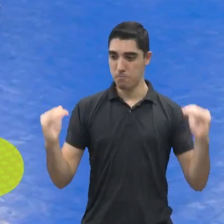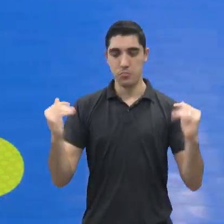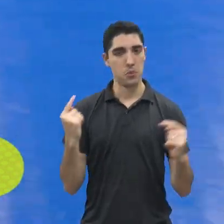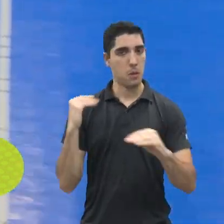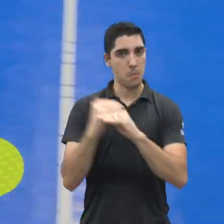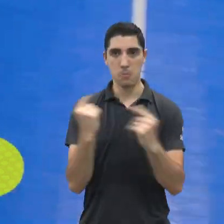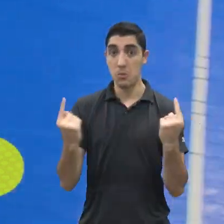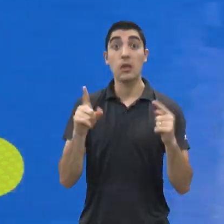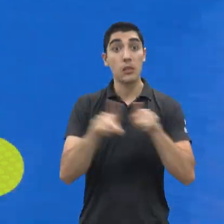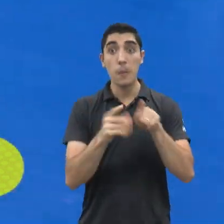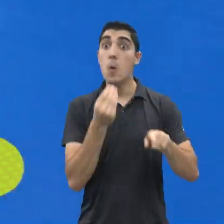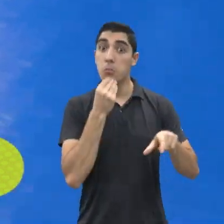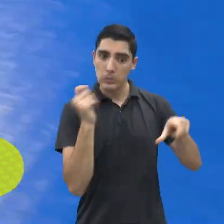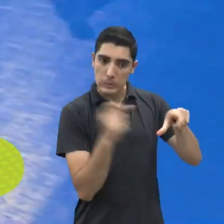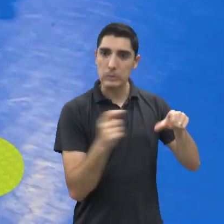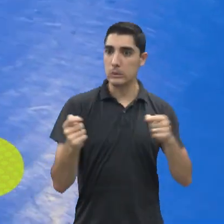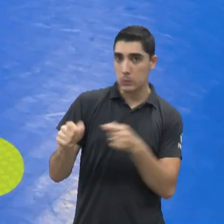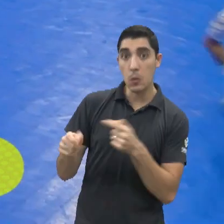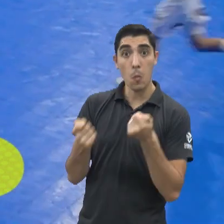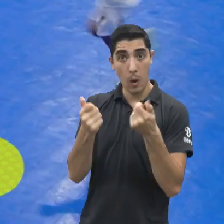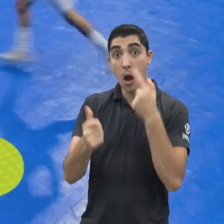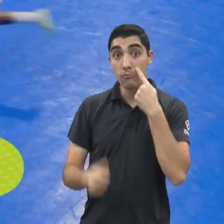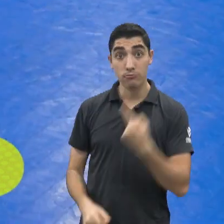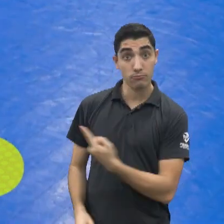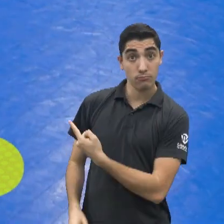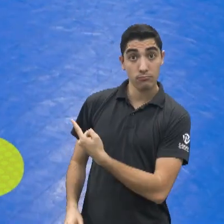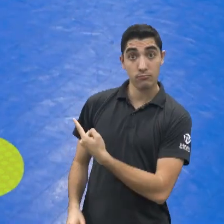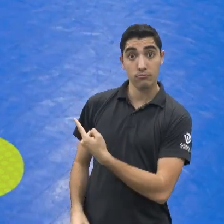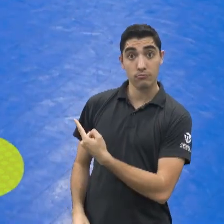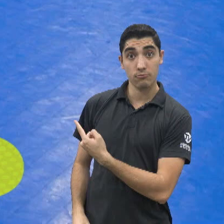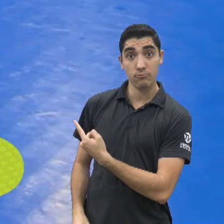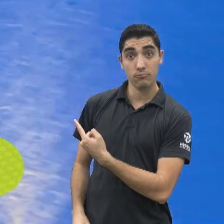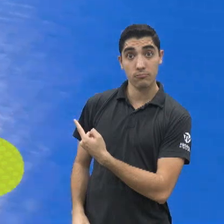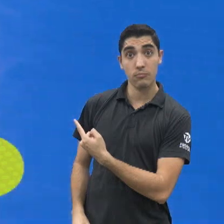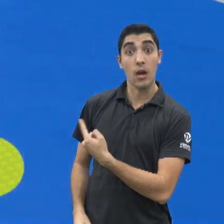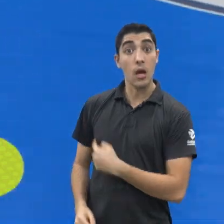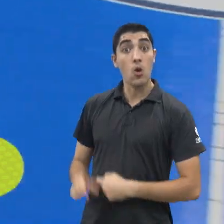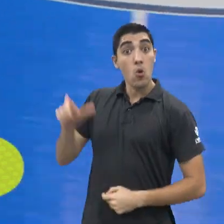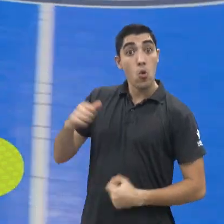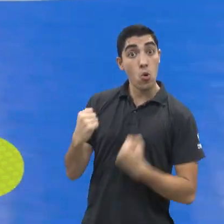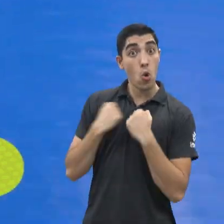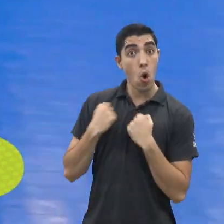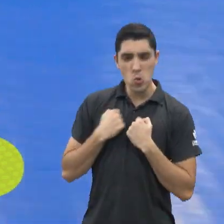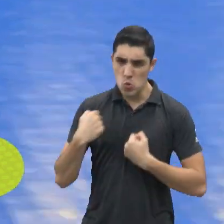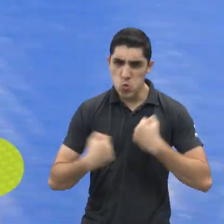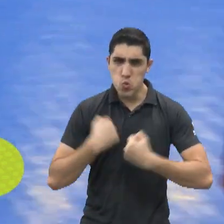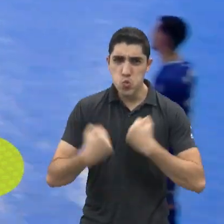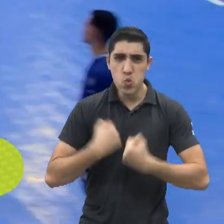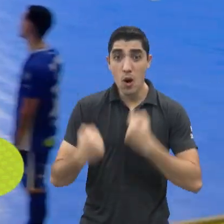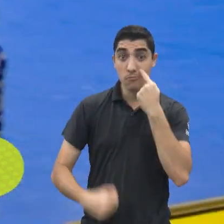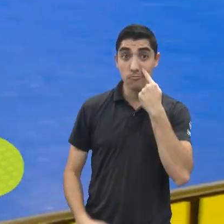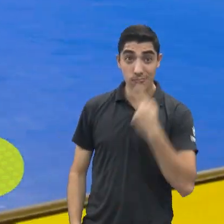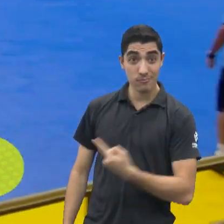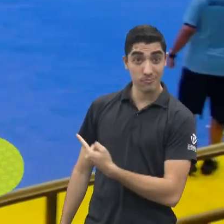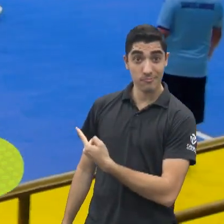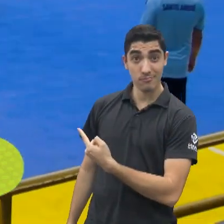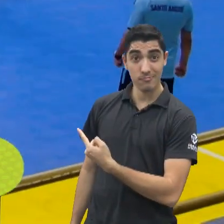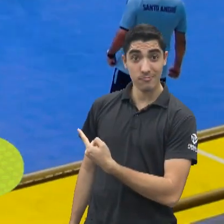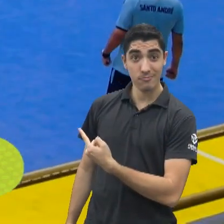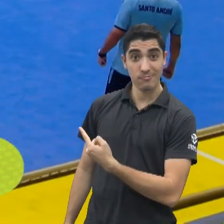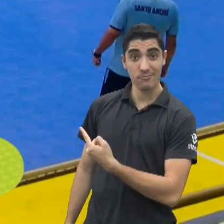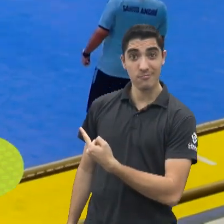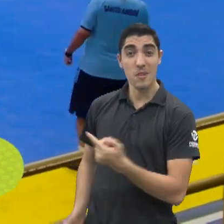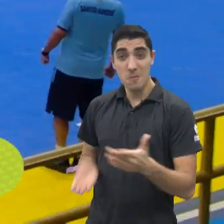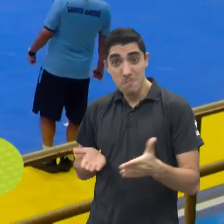lados. Até que o goleiro David defendeu, puxou ele mesmo o contra-ataque numa jogada que terminou com um gol da